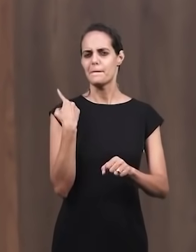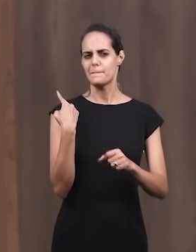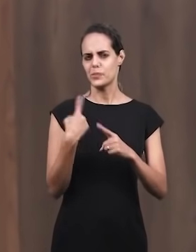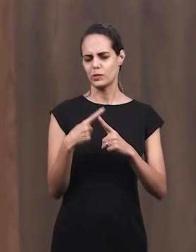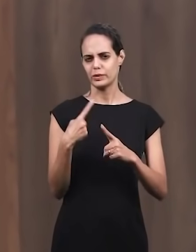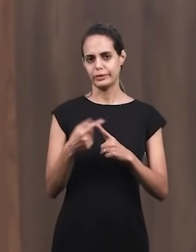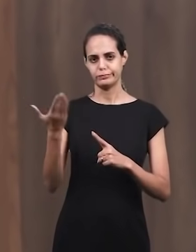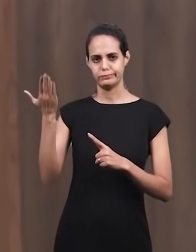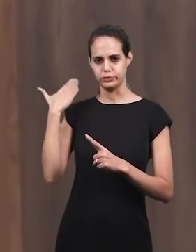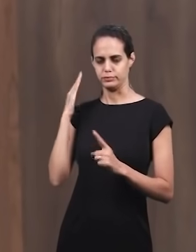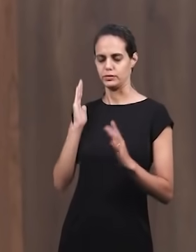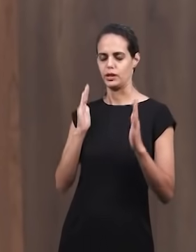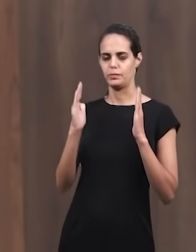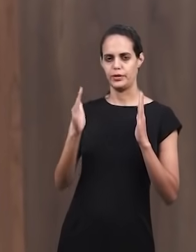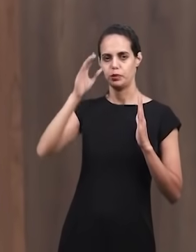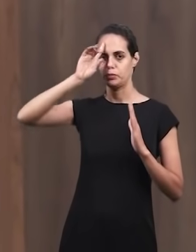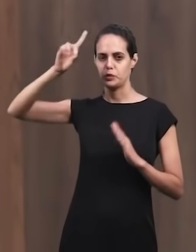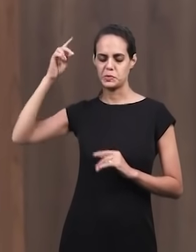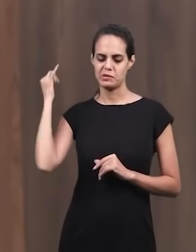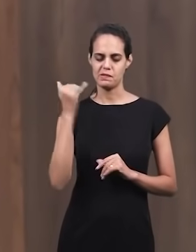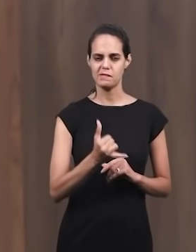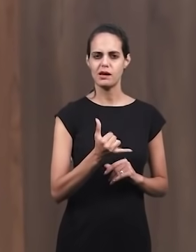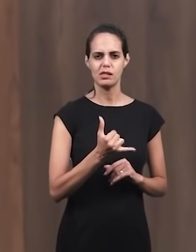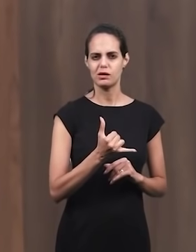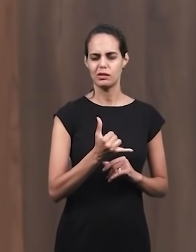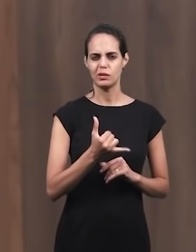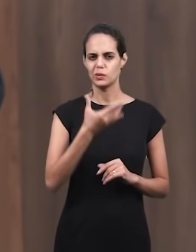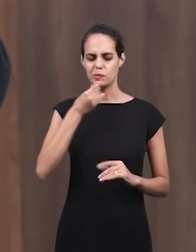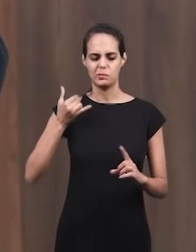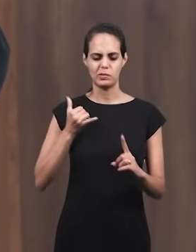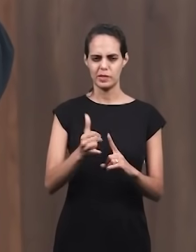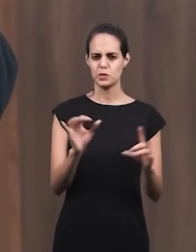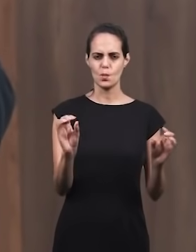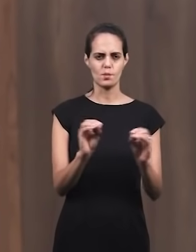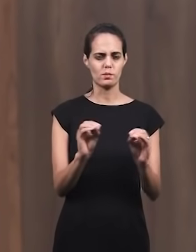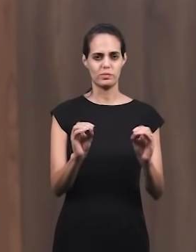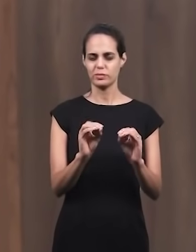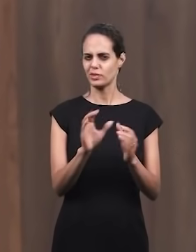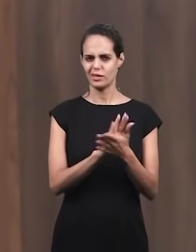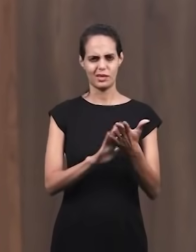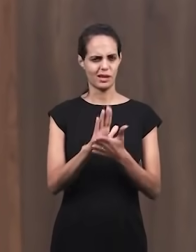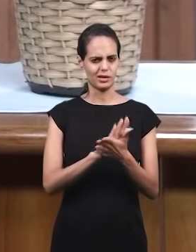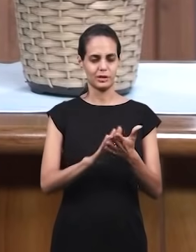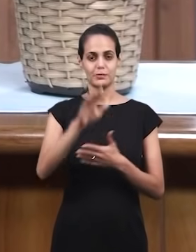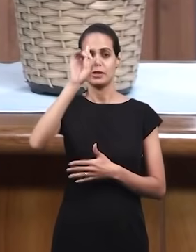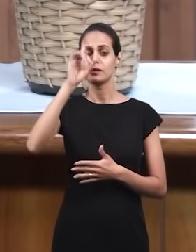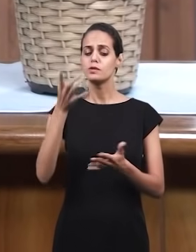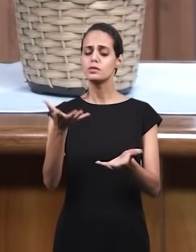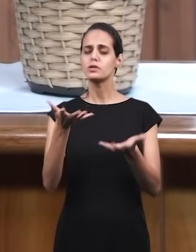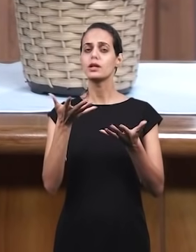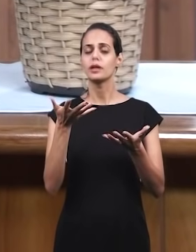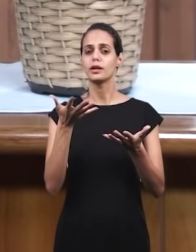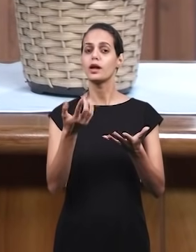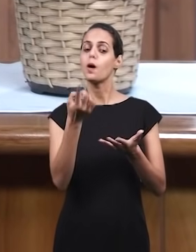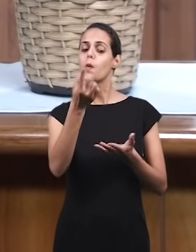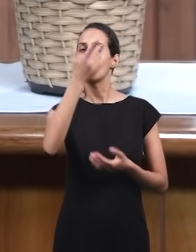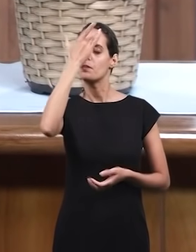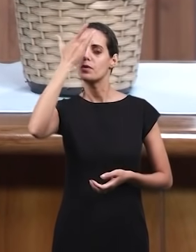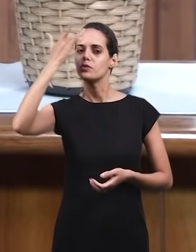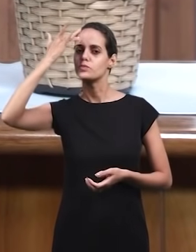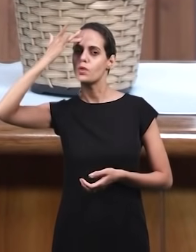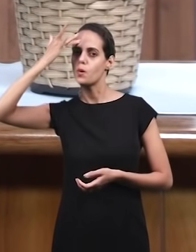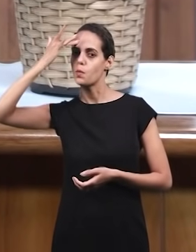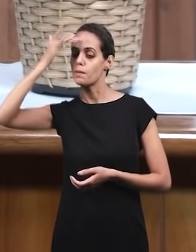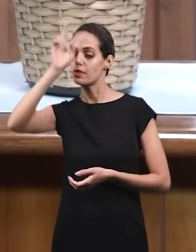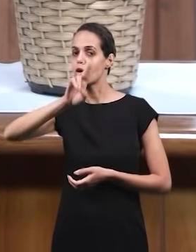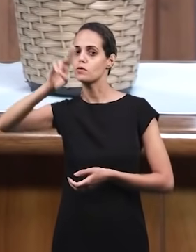o profeta, falando nada. Mas o Senhor queria levantar alguém para que ele pudesse falar. E o texto diz que Ana resolveu